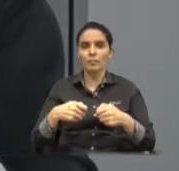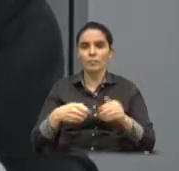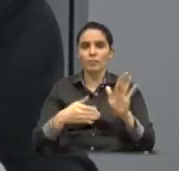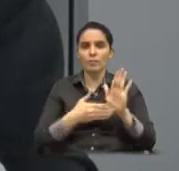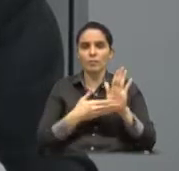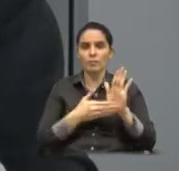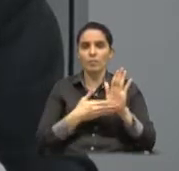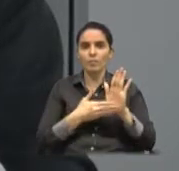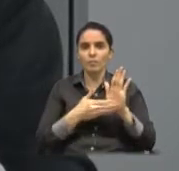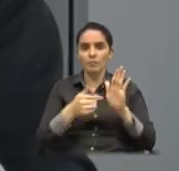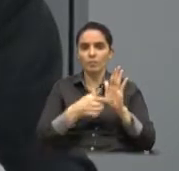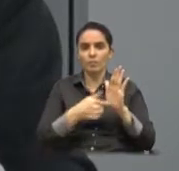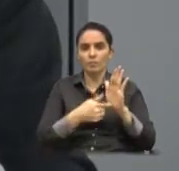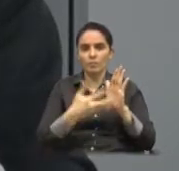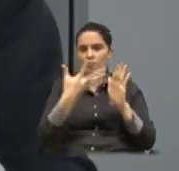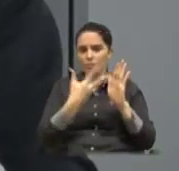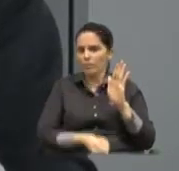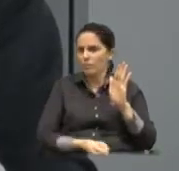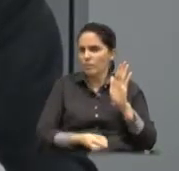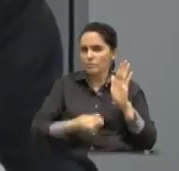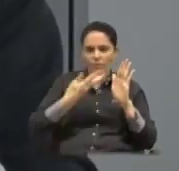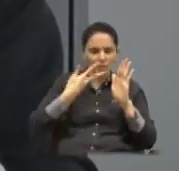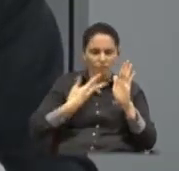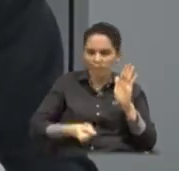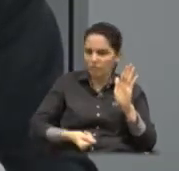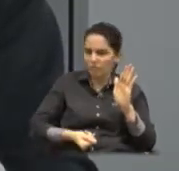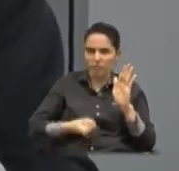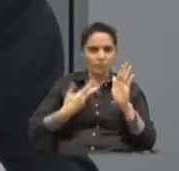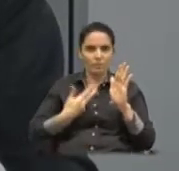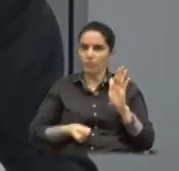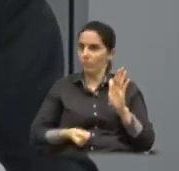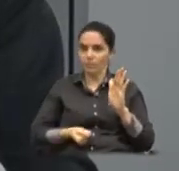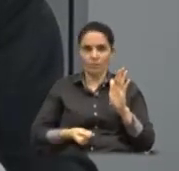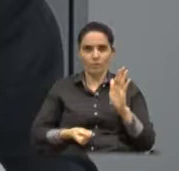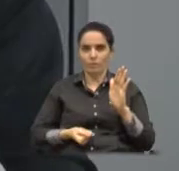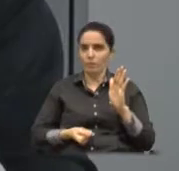proposituras, né, dos nossos